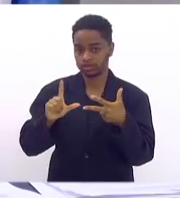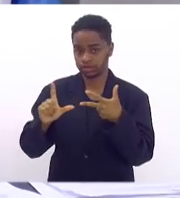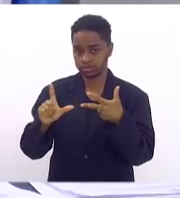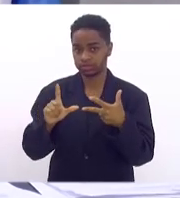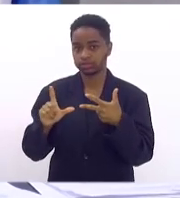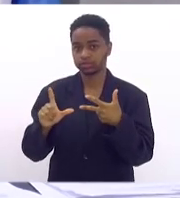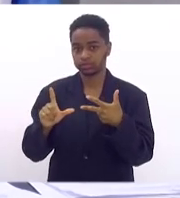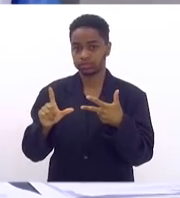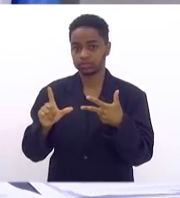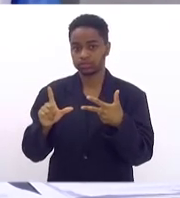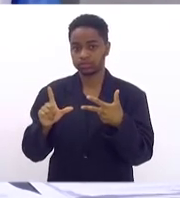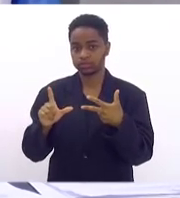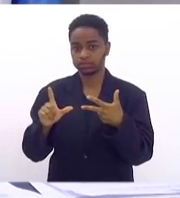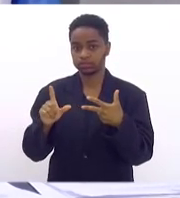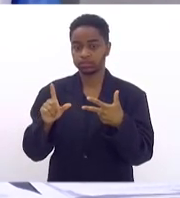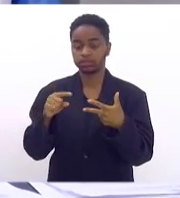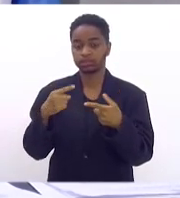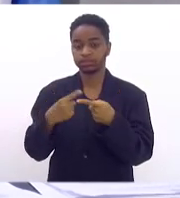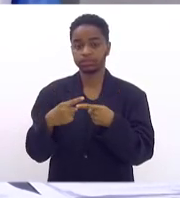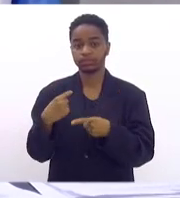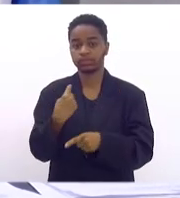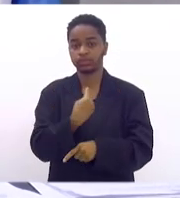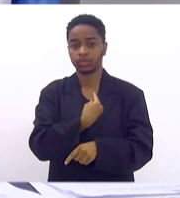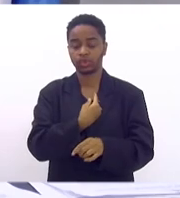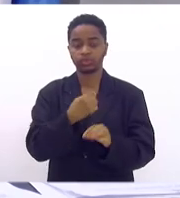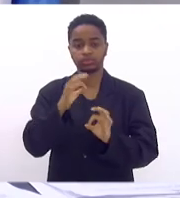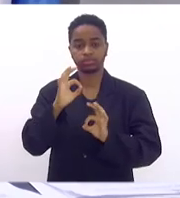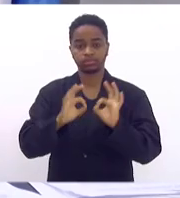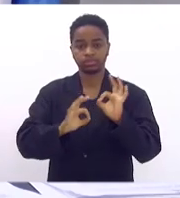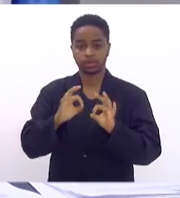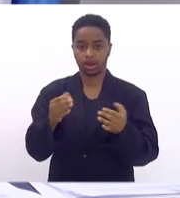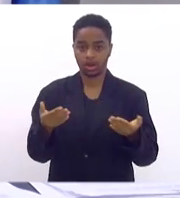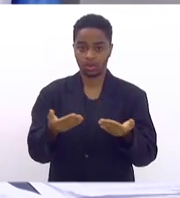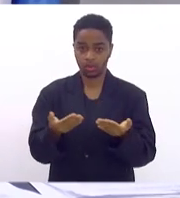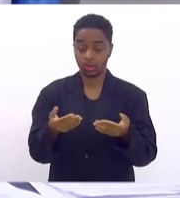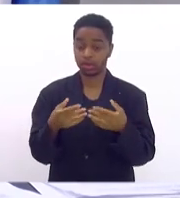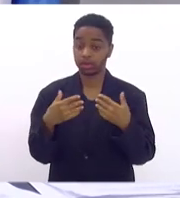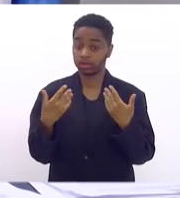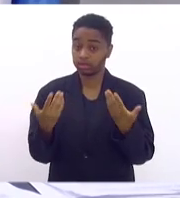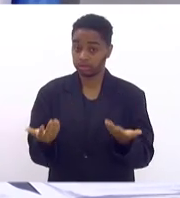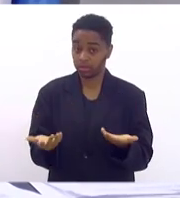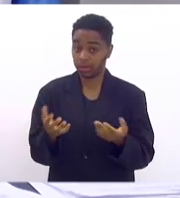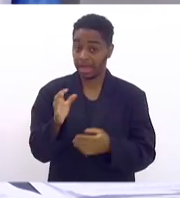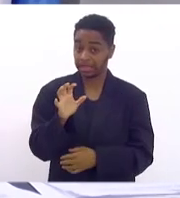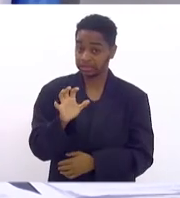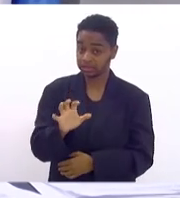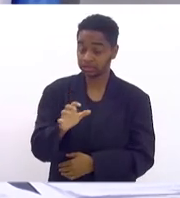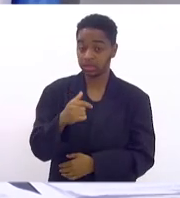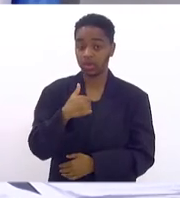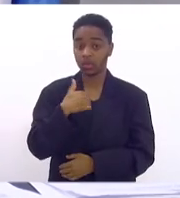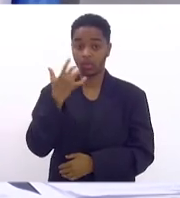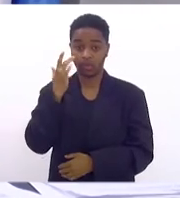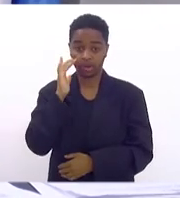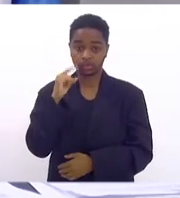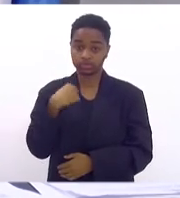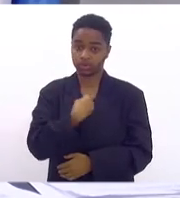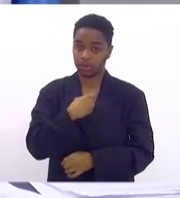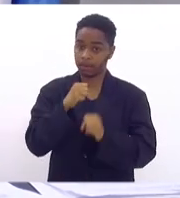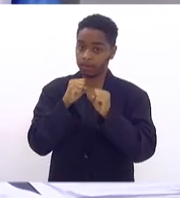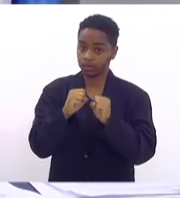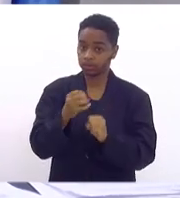que está sendo colocada toda a prova agora. Então, diante disso, acho que podemos sugerir